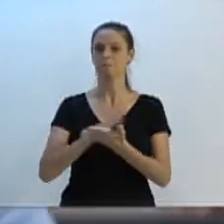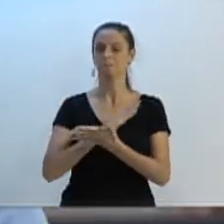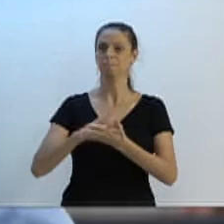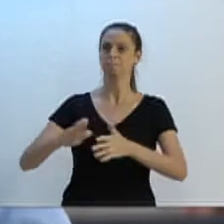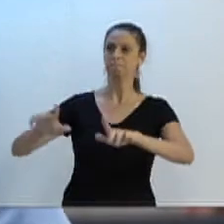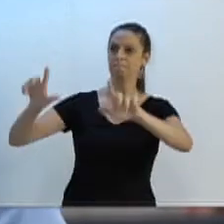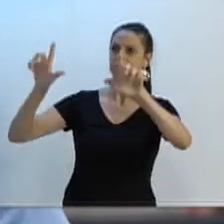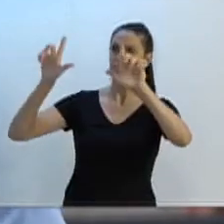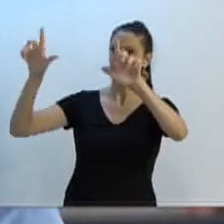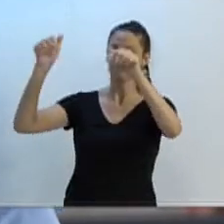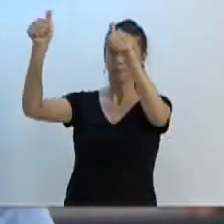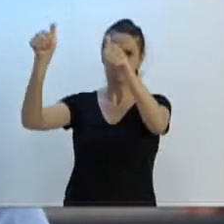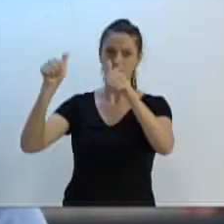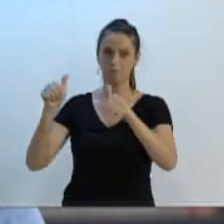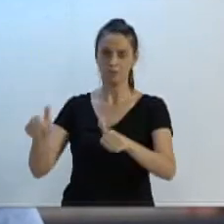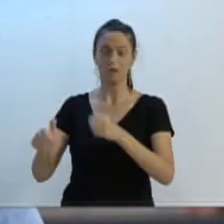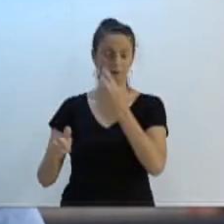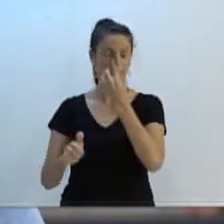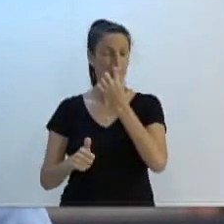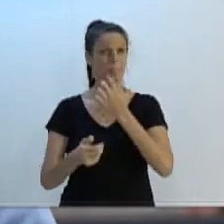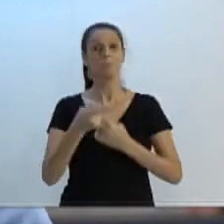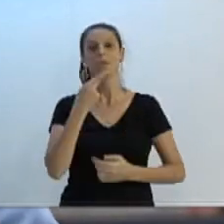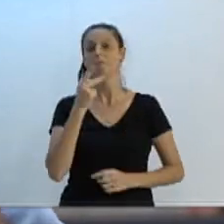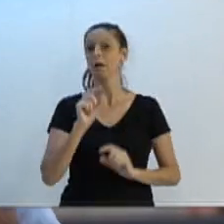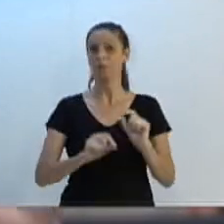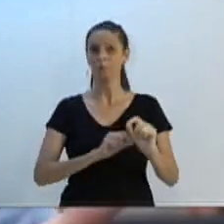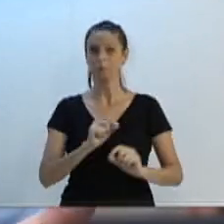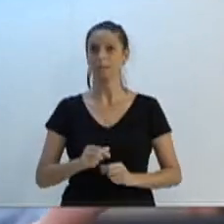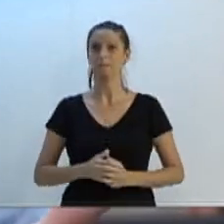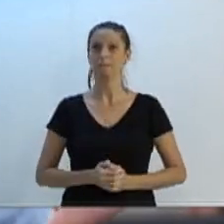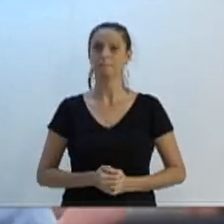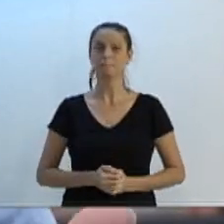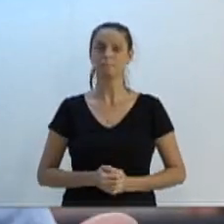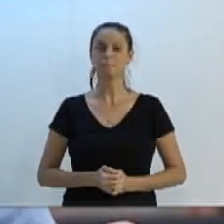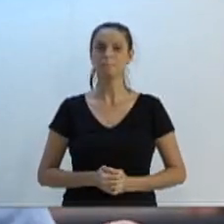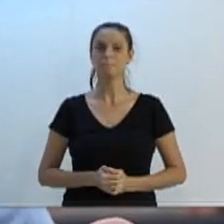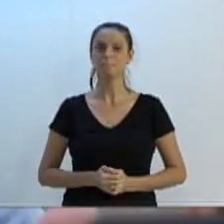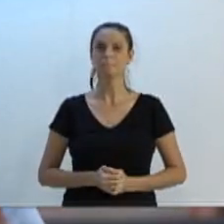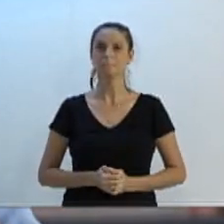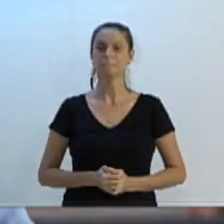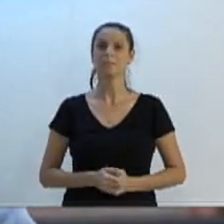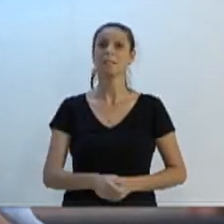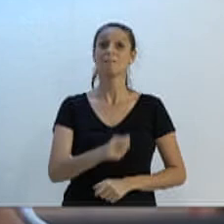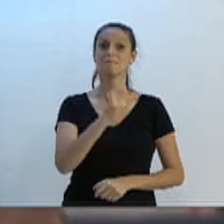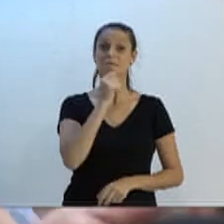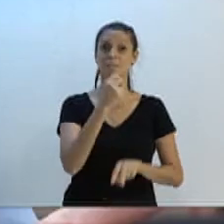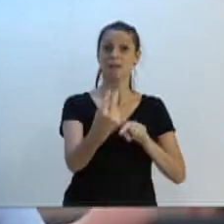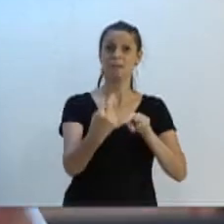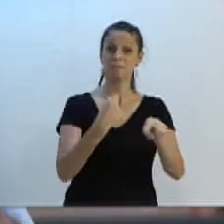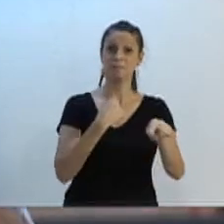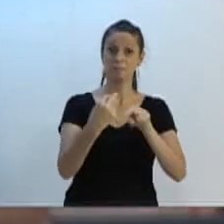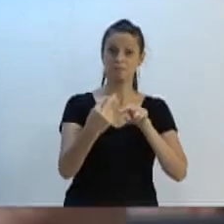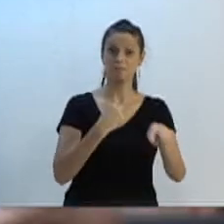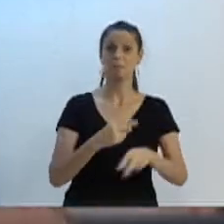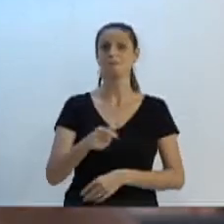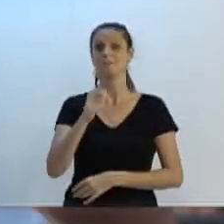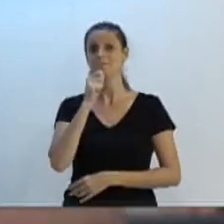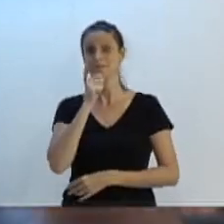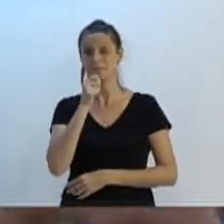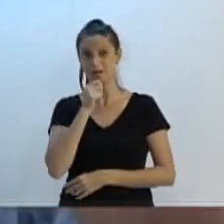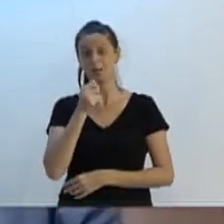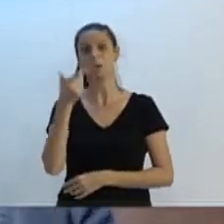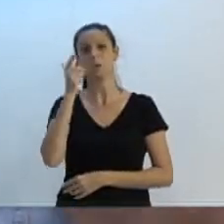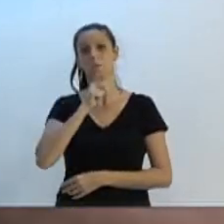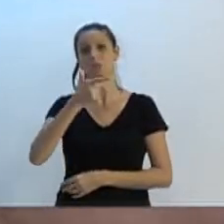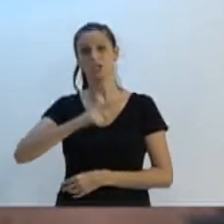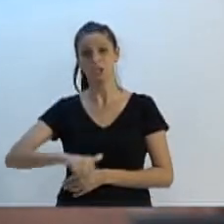tinha colocado por aí que acho que falava se eu não me engano sem relé sendo aplicação sem reeleição sem reeleição a duplicação